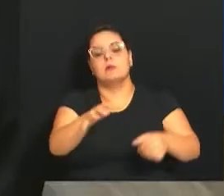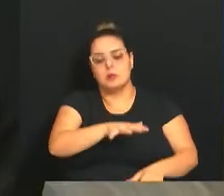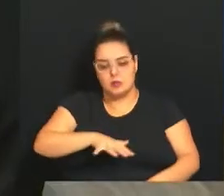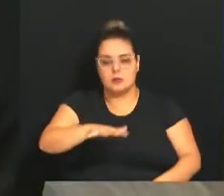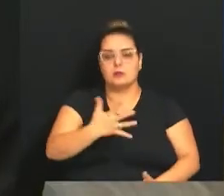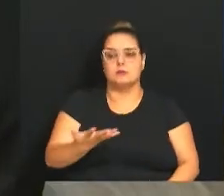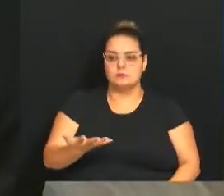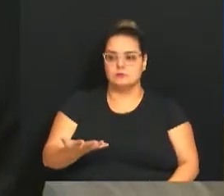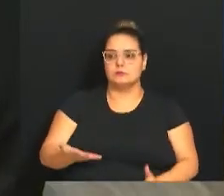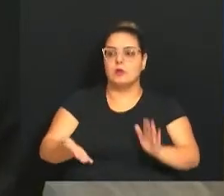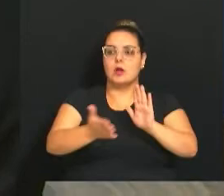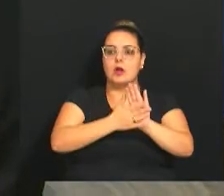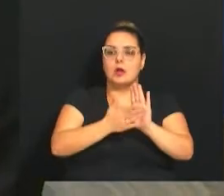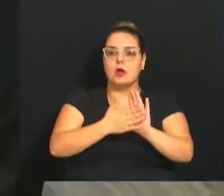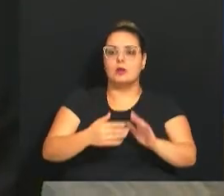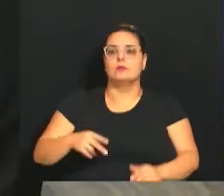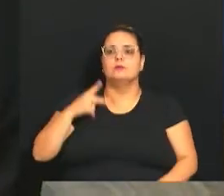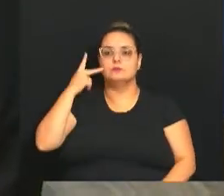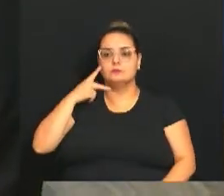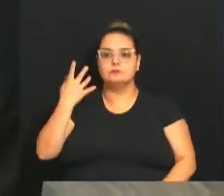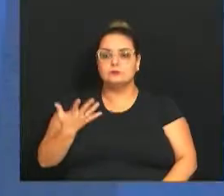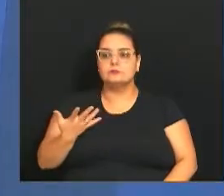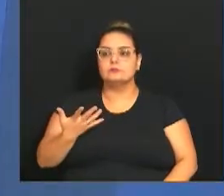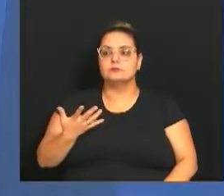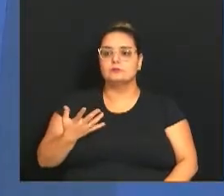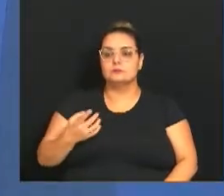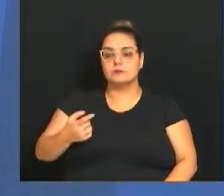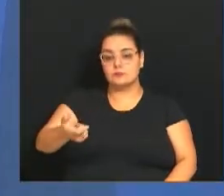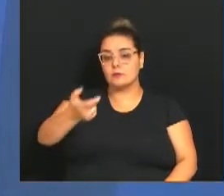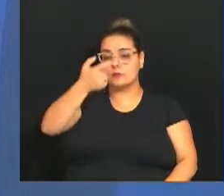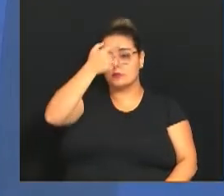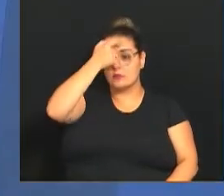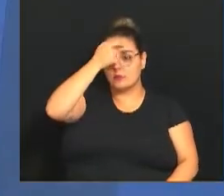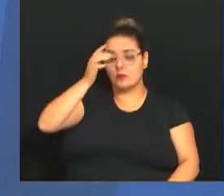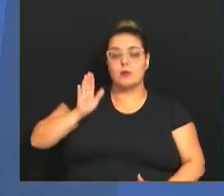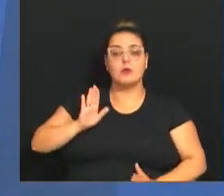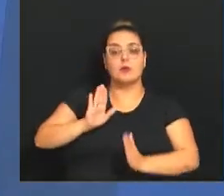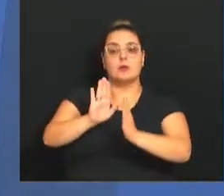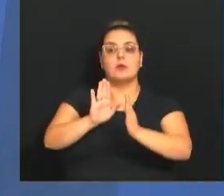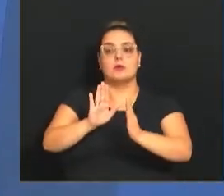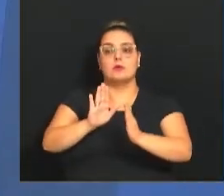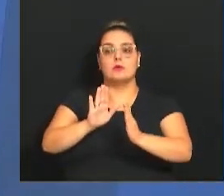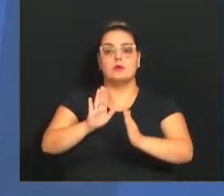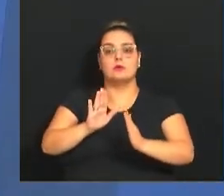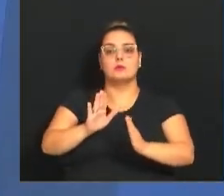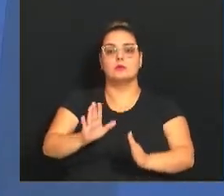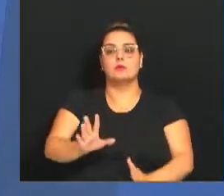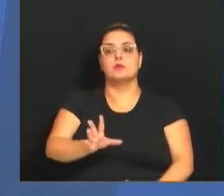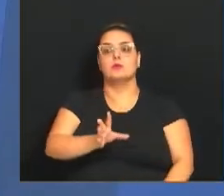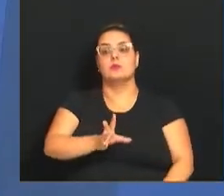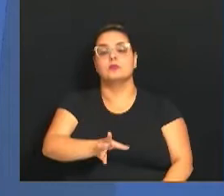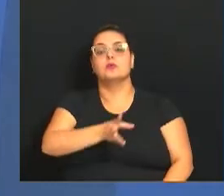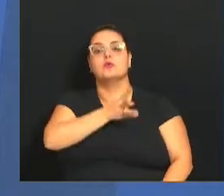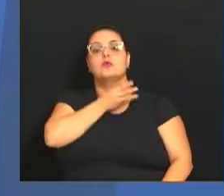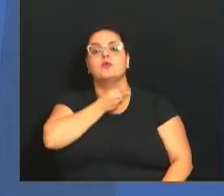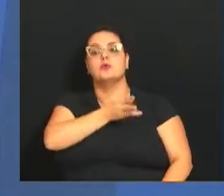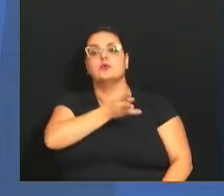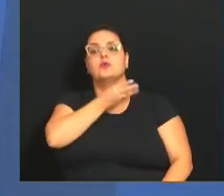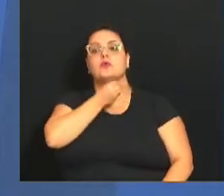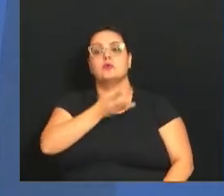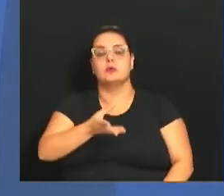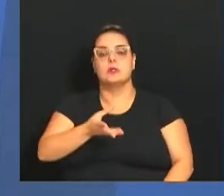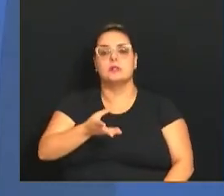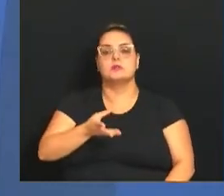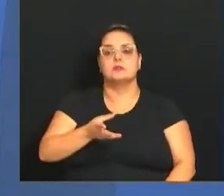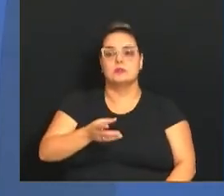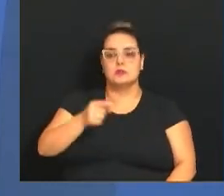proposta de sua autoria, vereadora, é que trata da conscientização e enfrentamento do assédio e da violência sexual